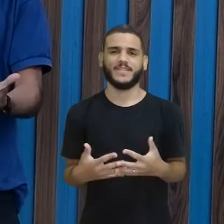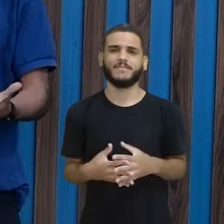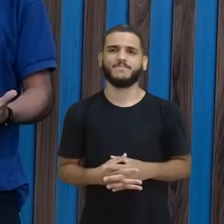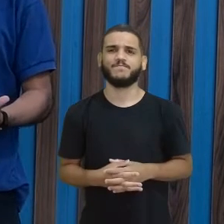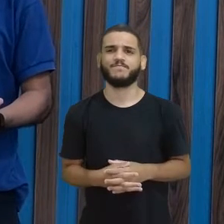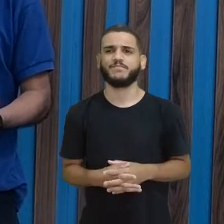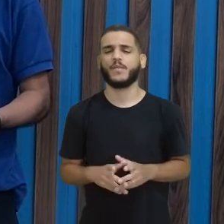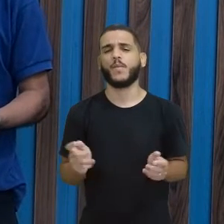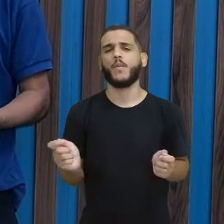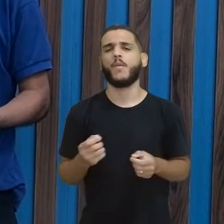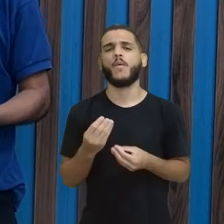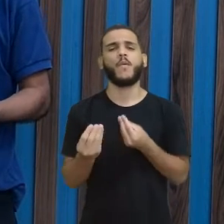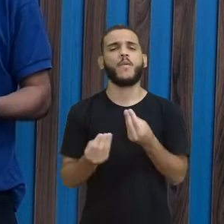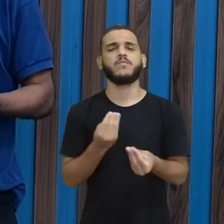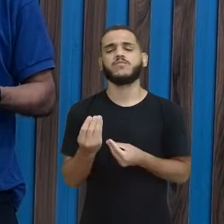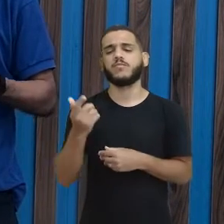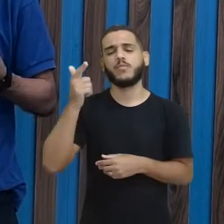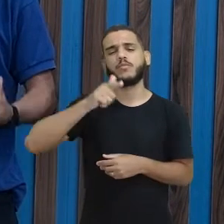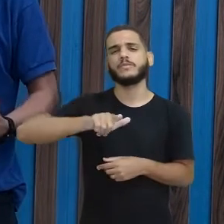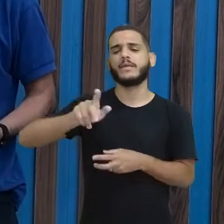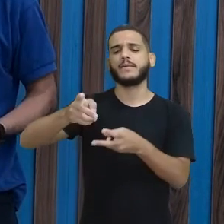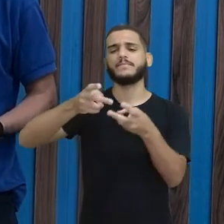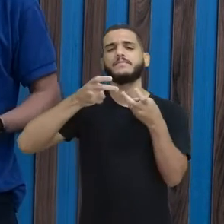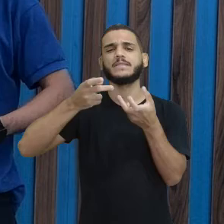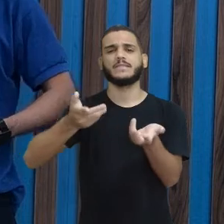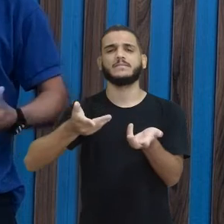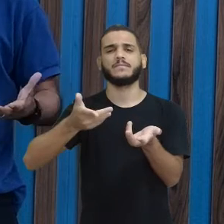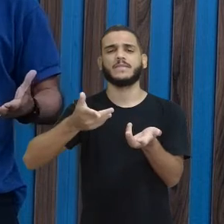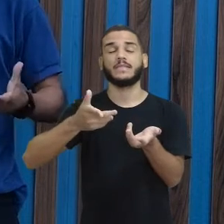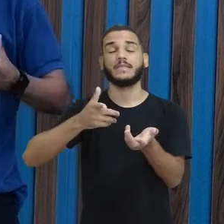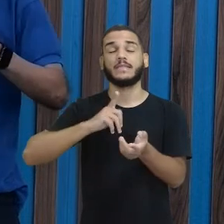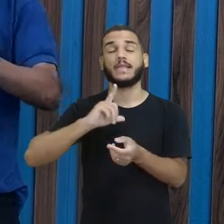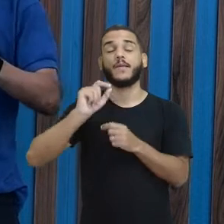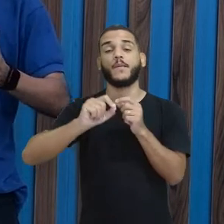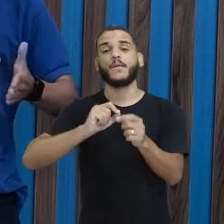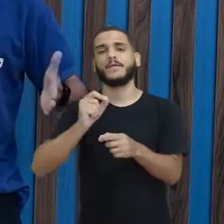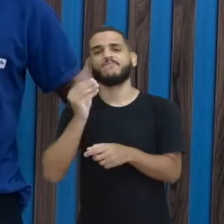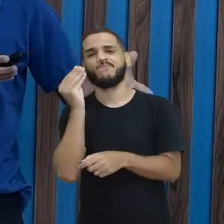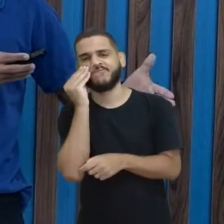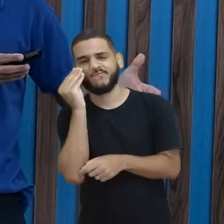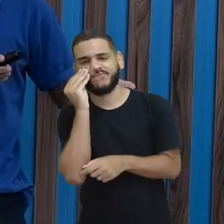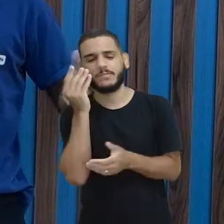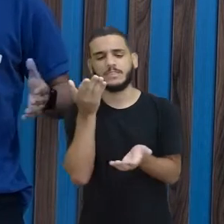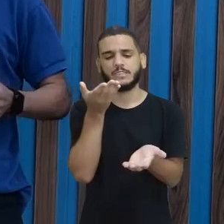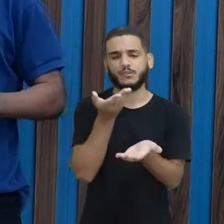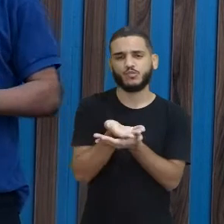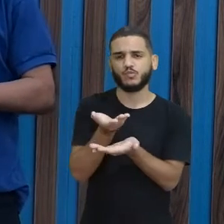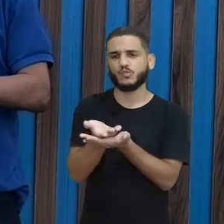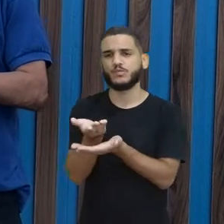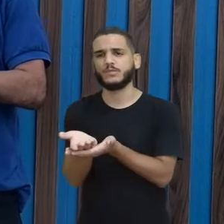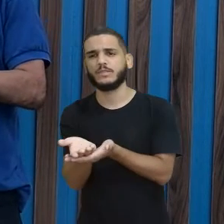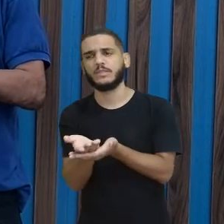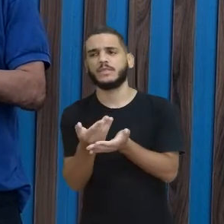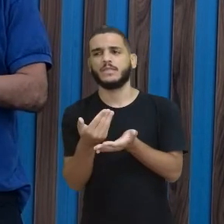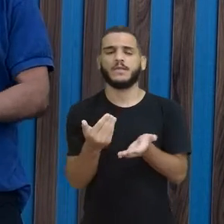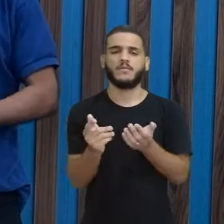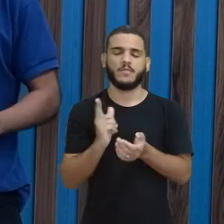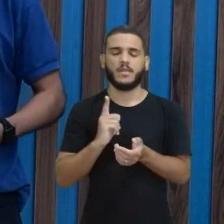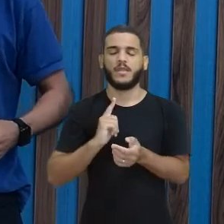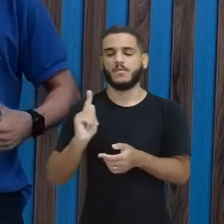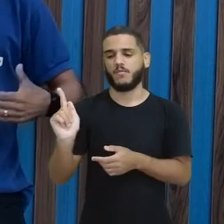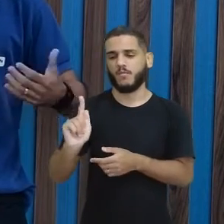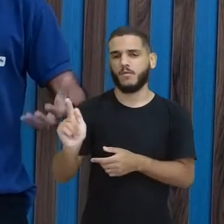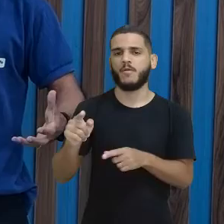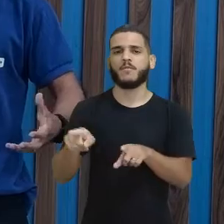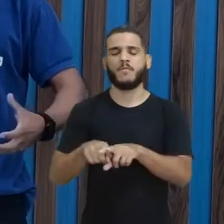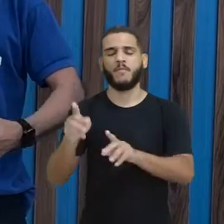ter essa previsão do tempo? Como é que a gente consegue identificar isso? Através de algumas chances. Vai estudando aí as partes, né? Da parte da geografia, a